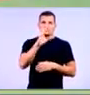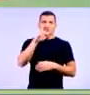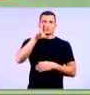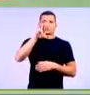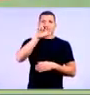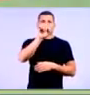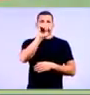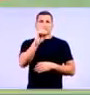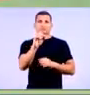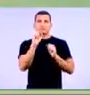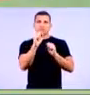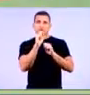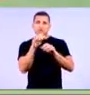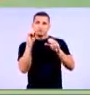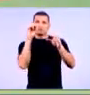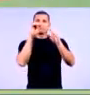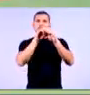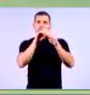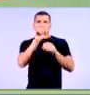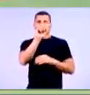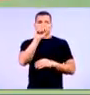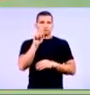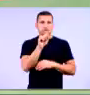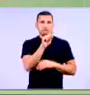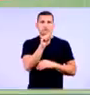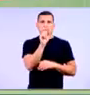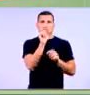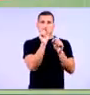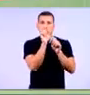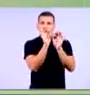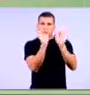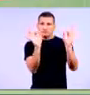outro nó e colocar o fórum